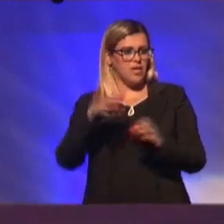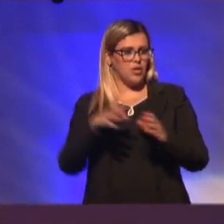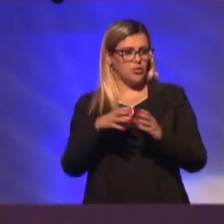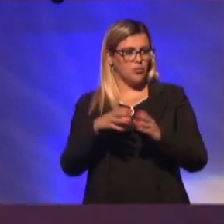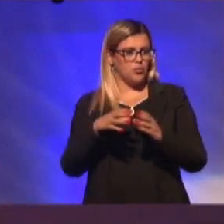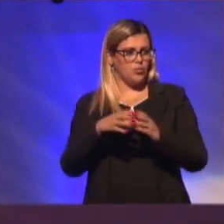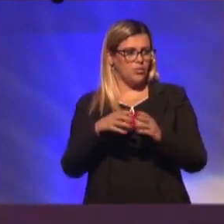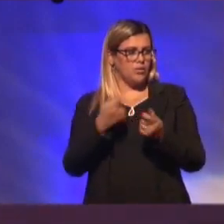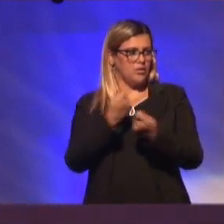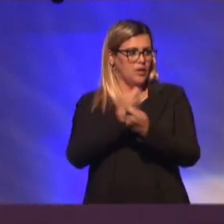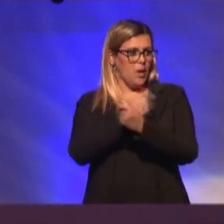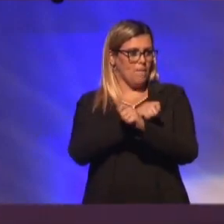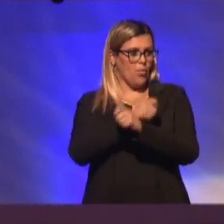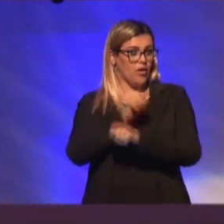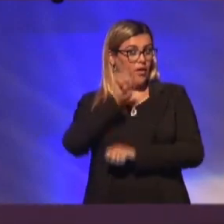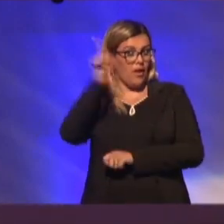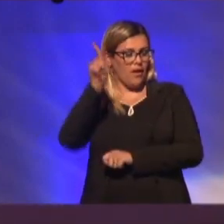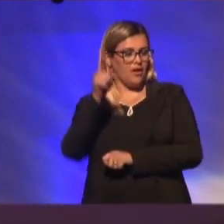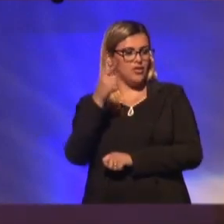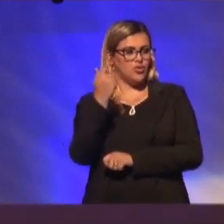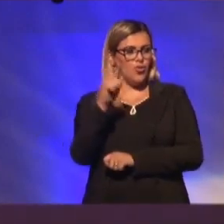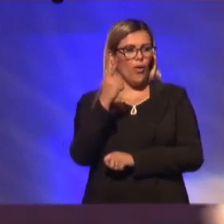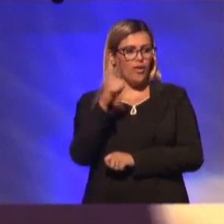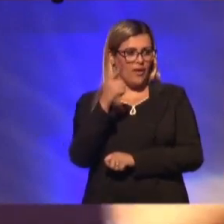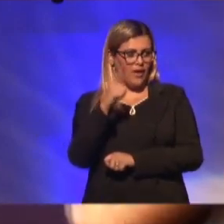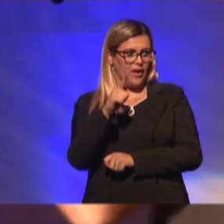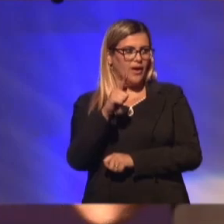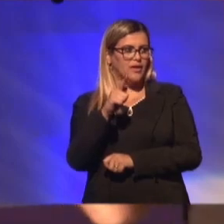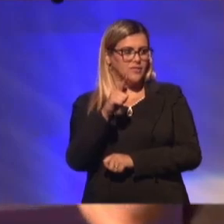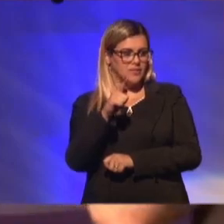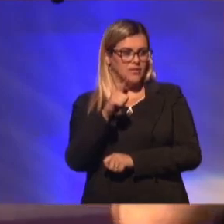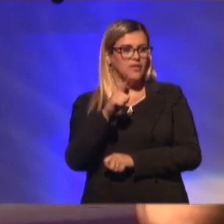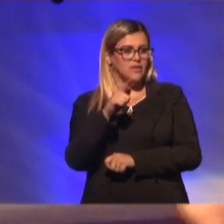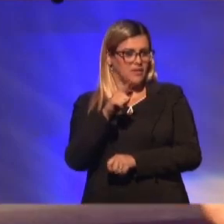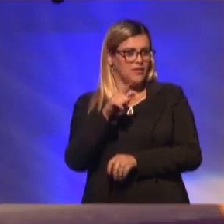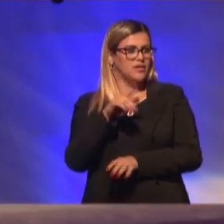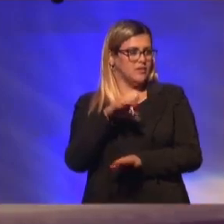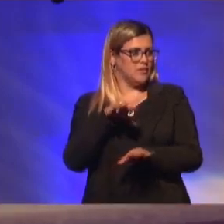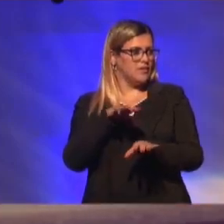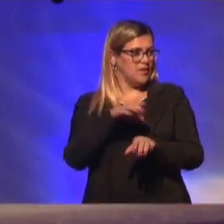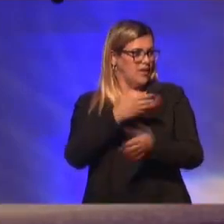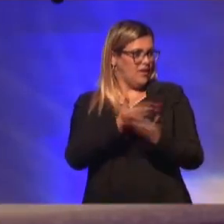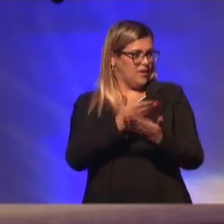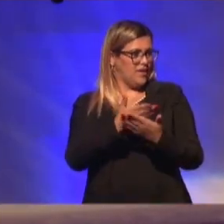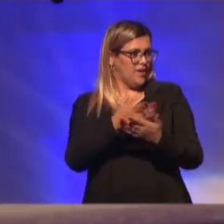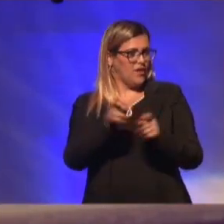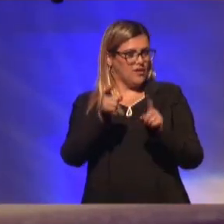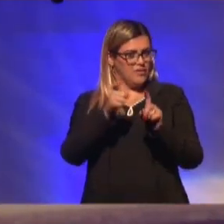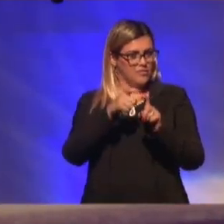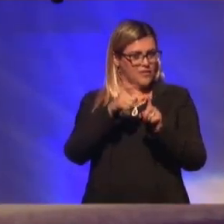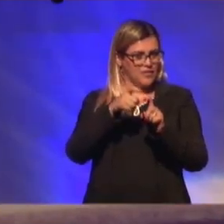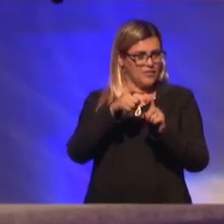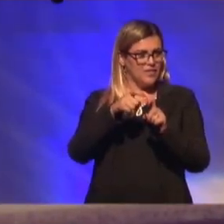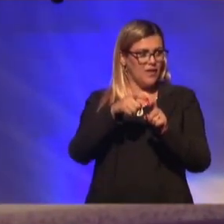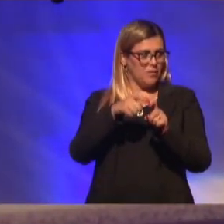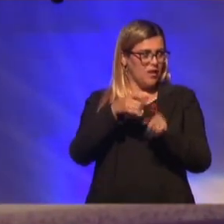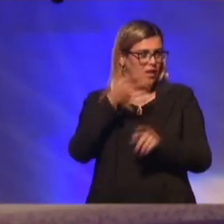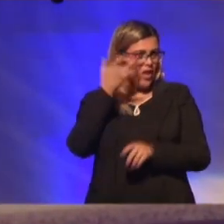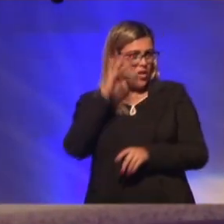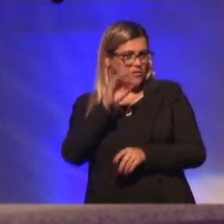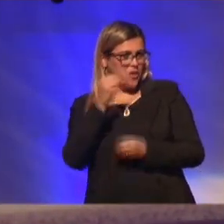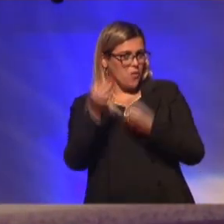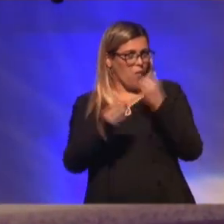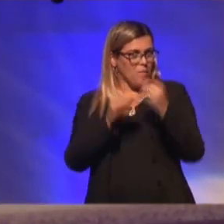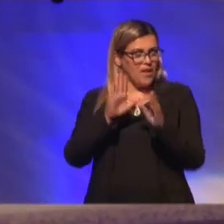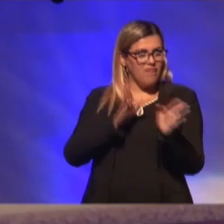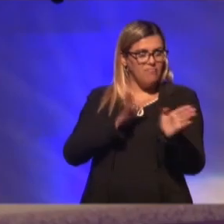fisioterapia da PUC de Goiás. É acadêmico de medicina, ou seja, sabe aquela rixa entre fisioterapeuta e medicina? Eu não sei como é que ele vai